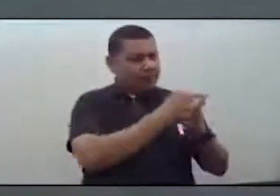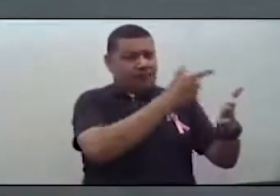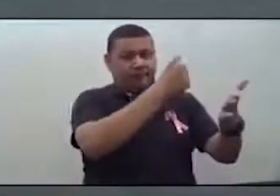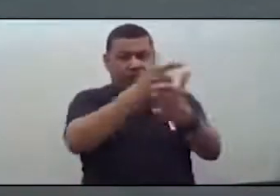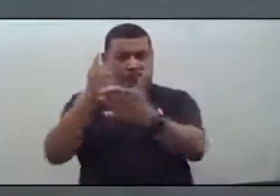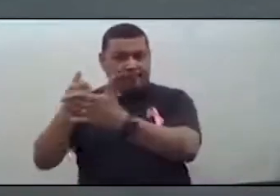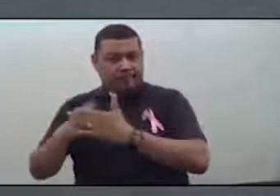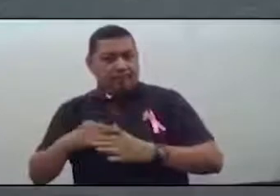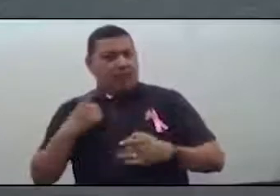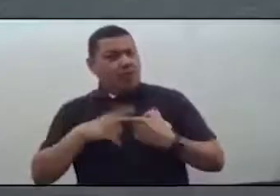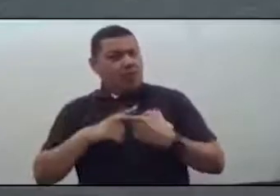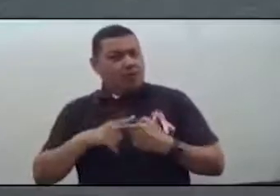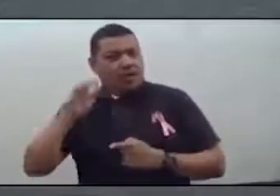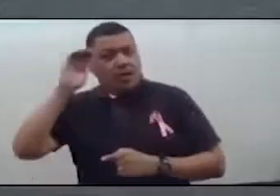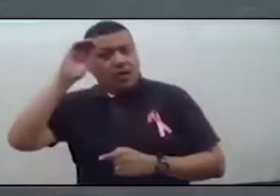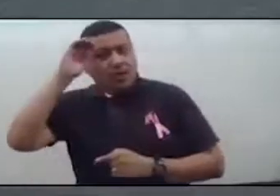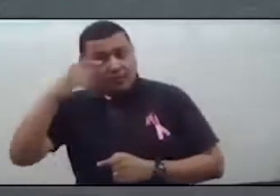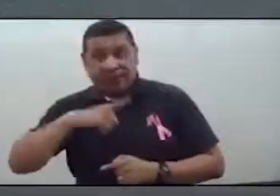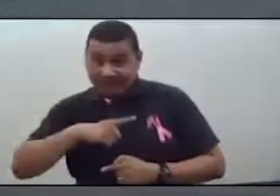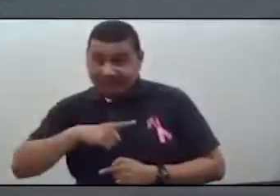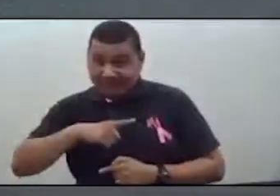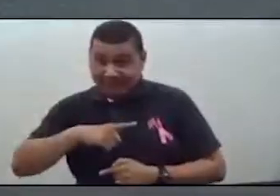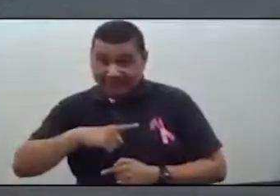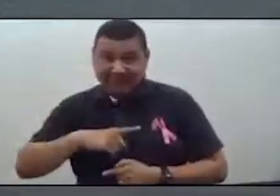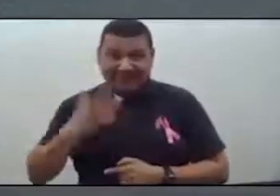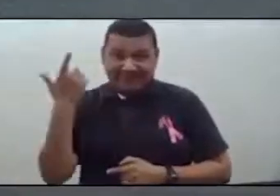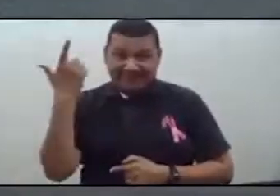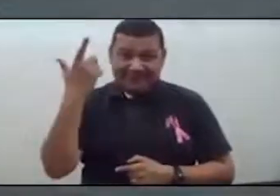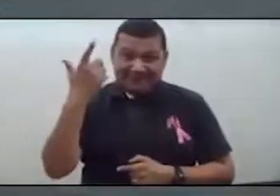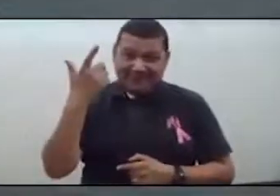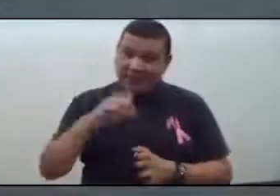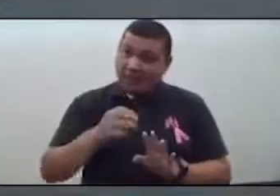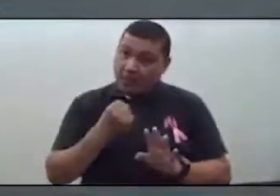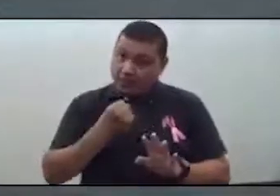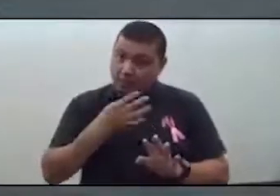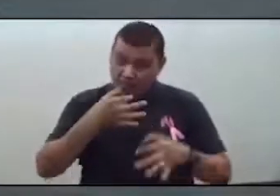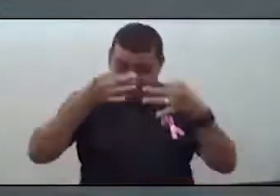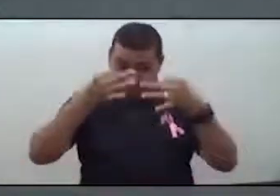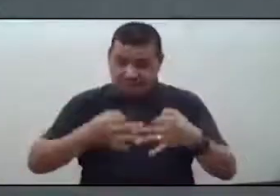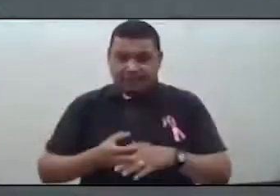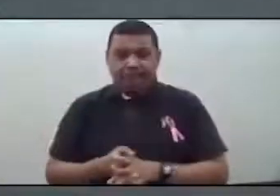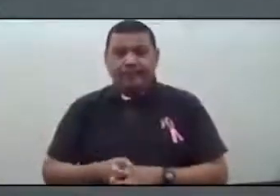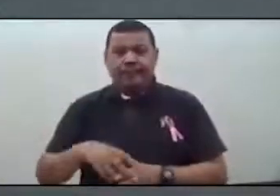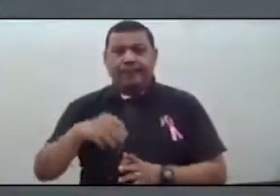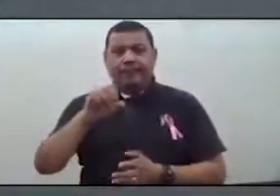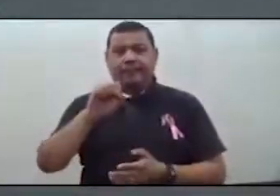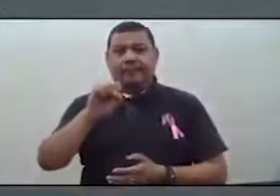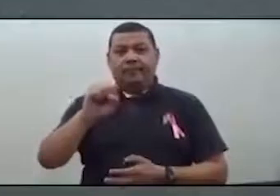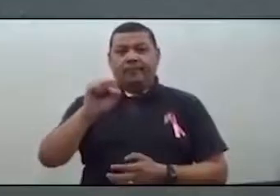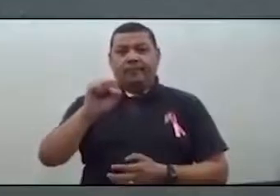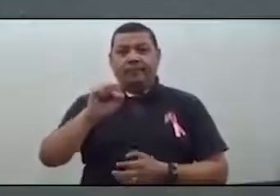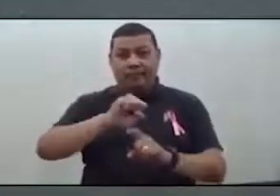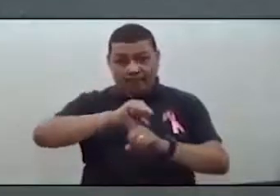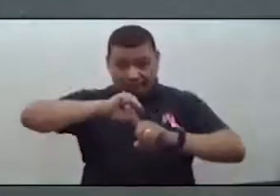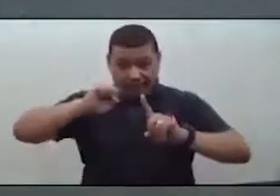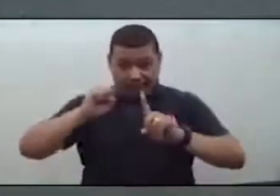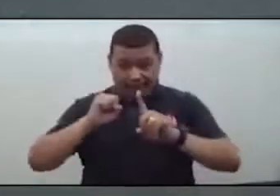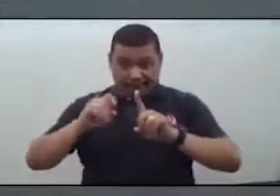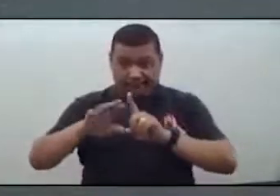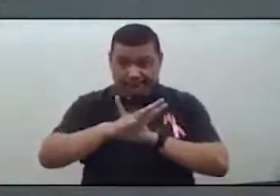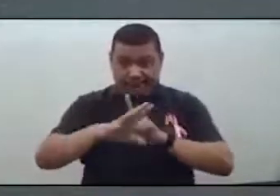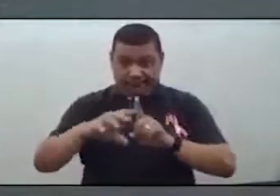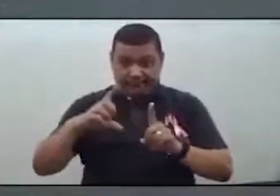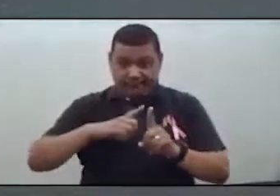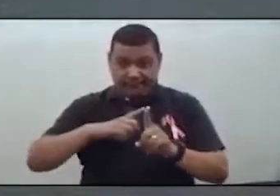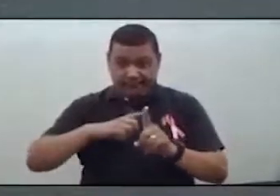Fúria tem acertado os investimentos que tem feito. Então, aqui, a Semast sai com um novo orçamento